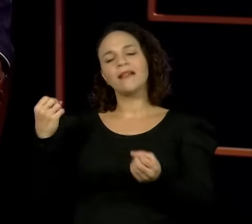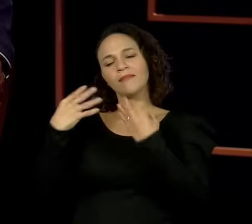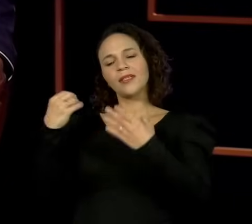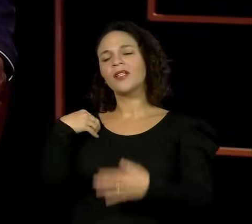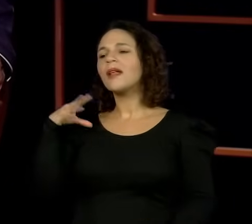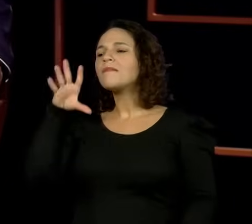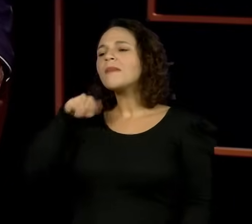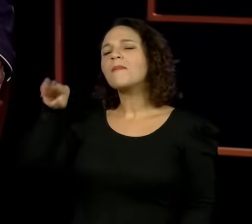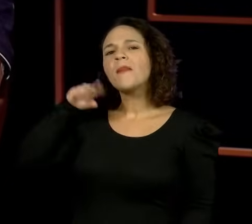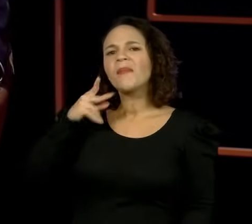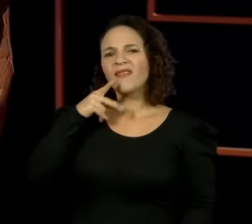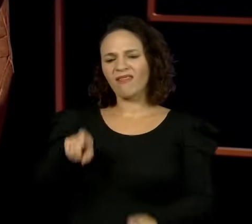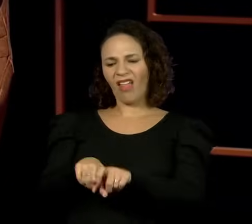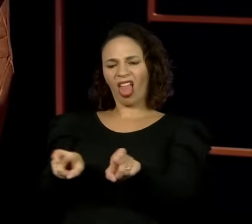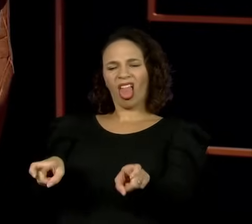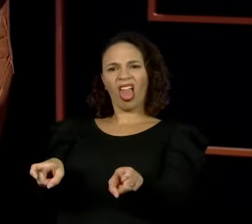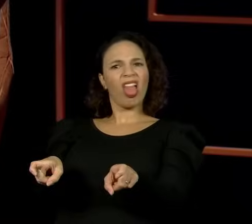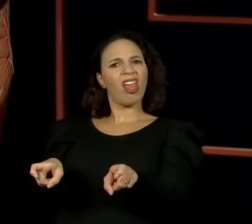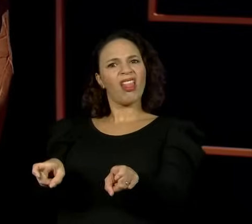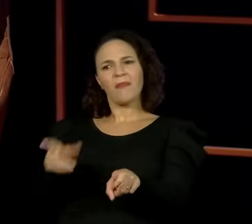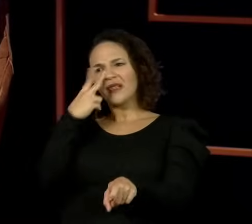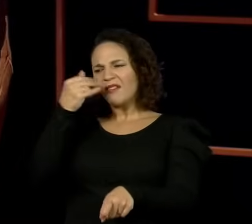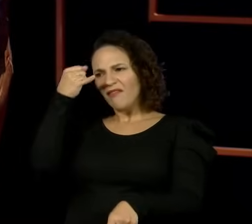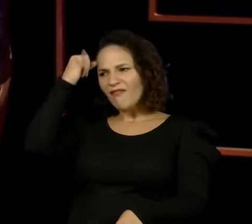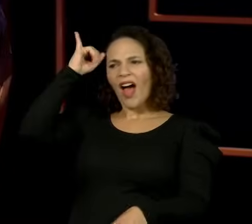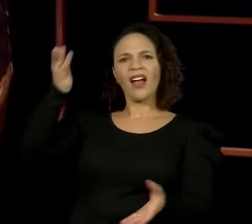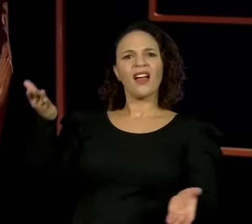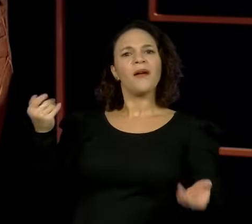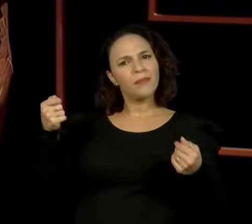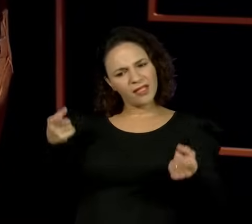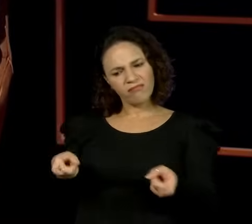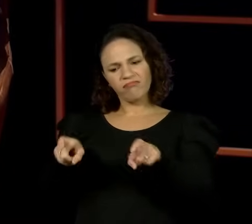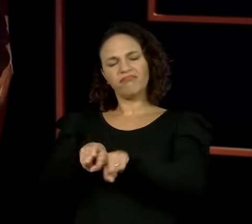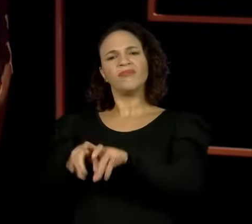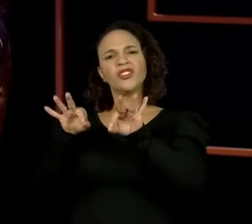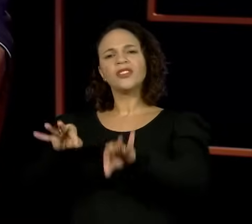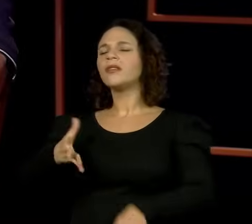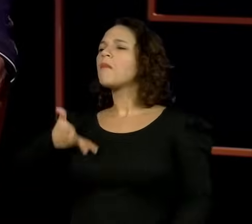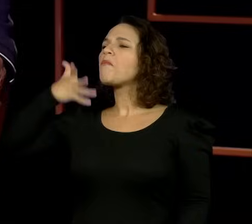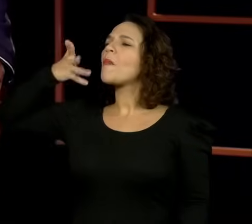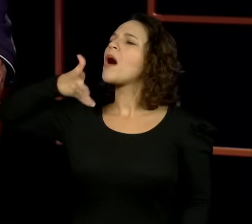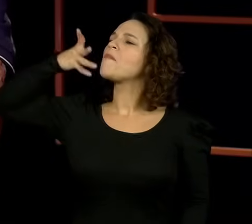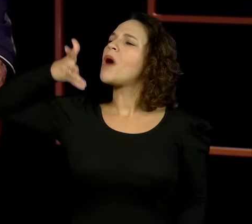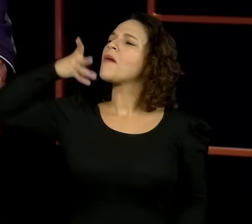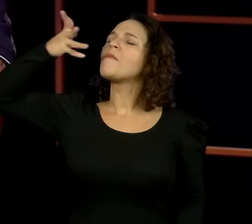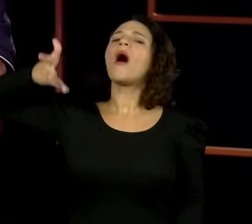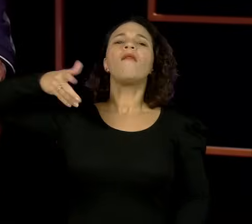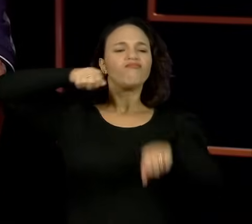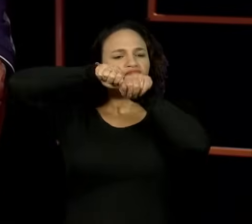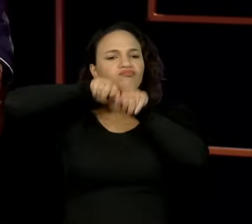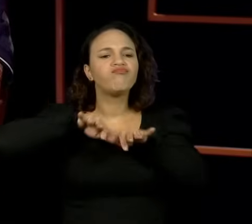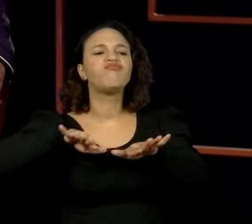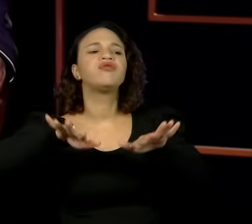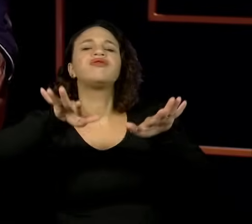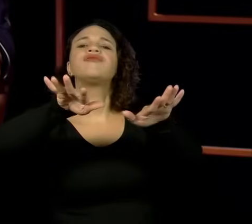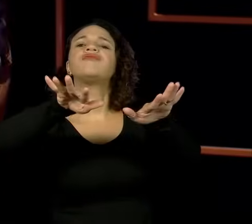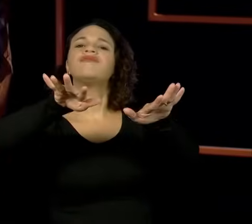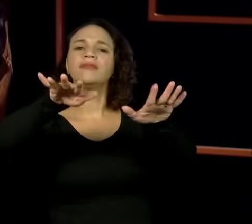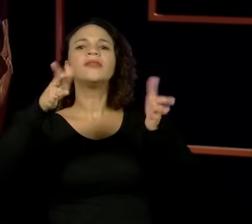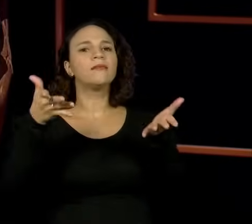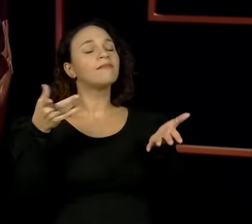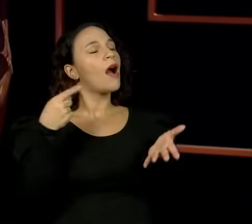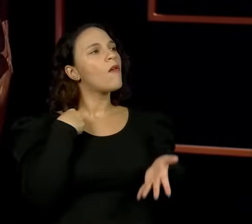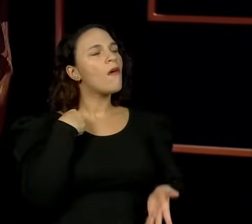você fica de perna aberta, não é uma vaca, você tem que falar, projetar a voz, enfim. E aí eu ia aprendendo.